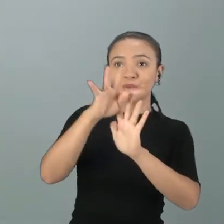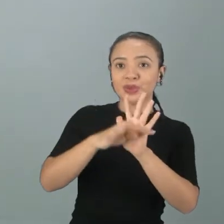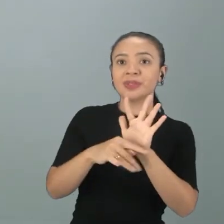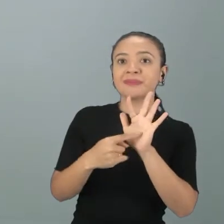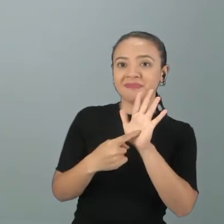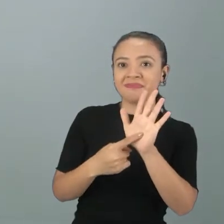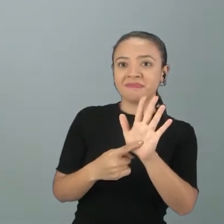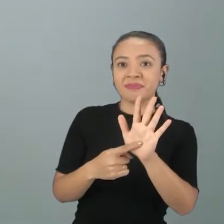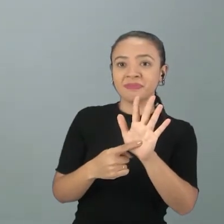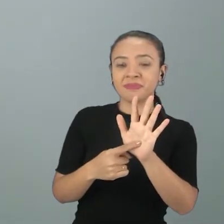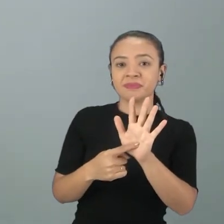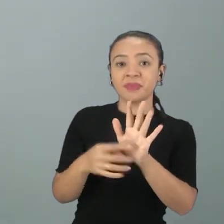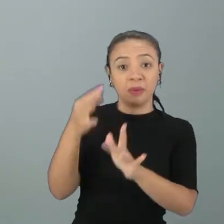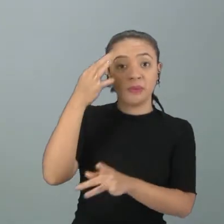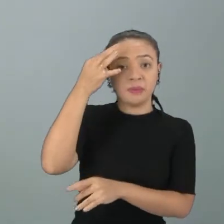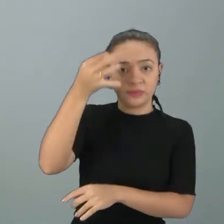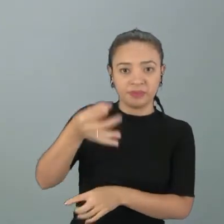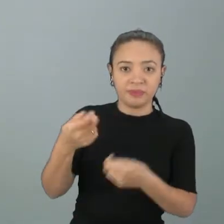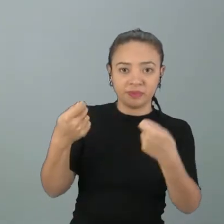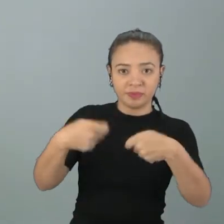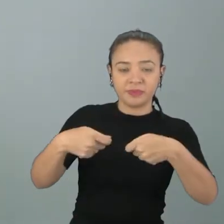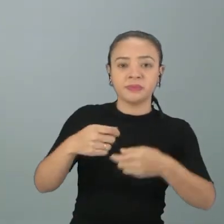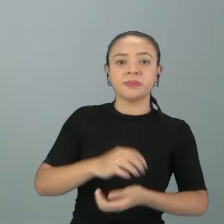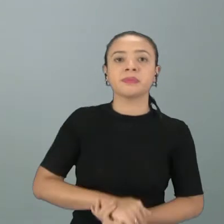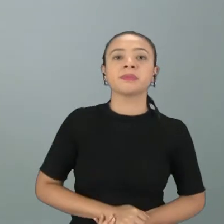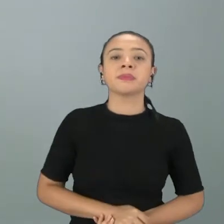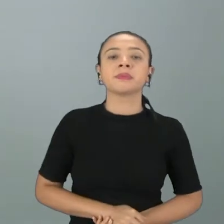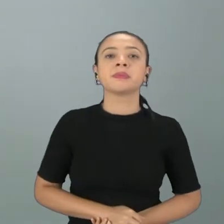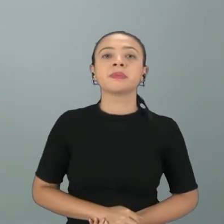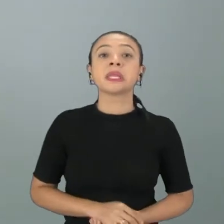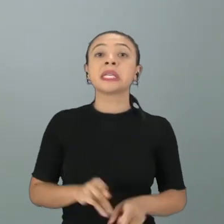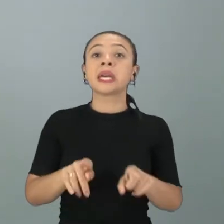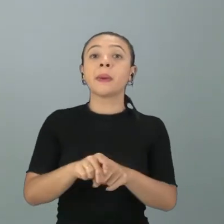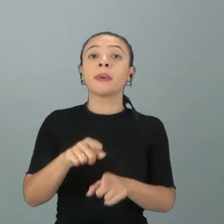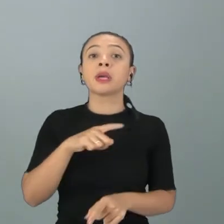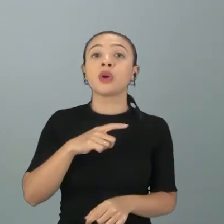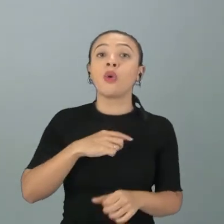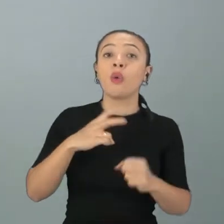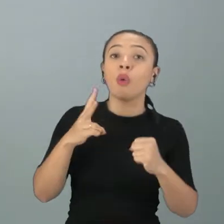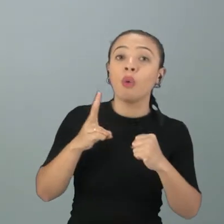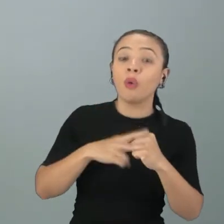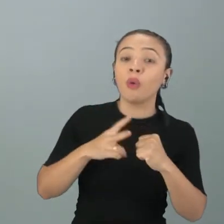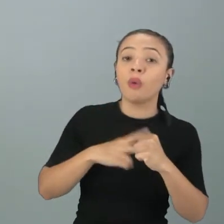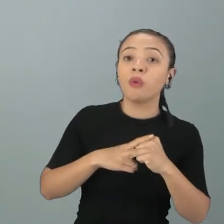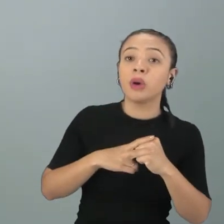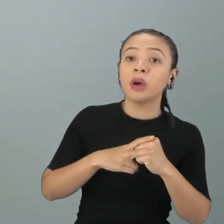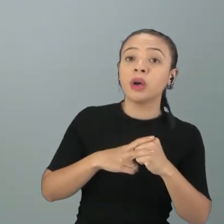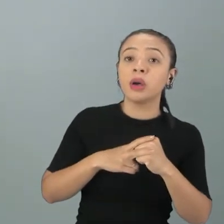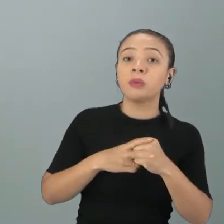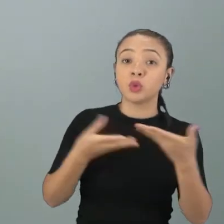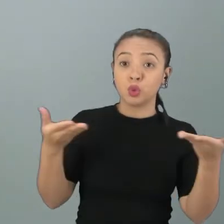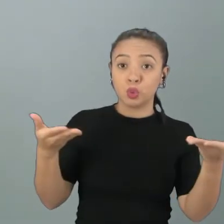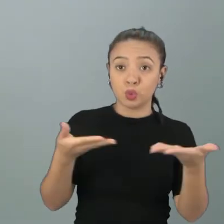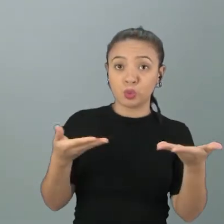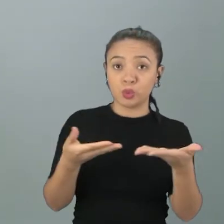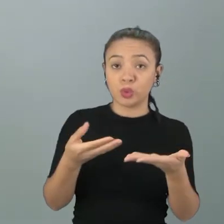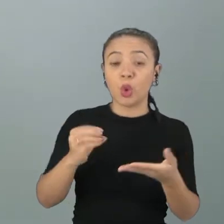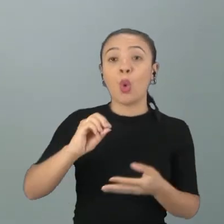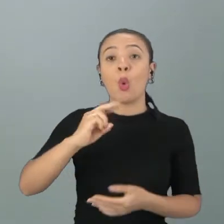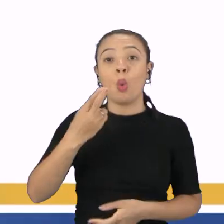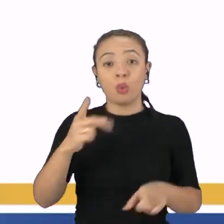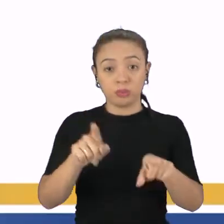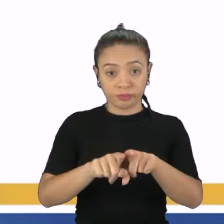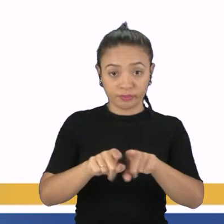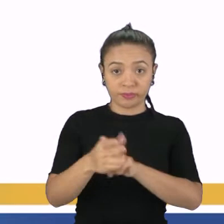traz claramente. Agora observe a última característica. Verbos flexionados no presente ou